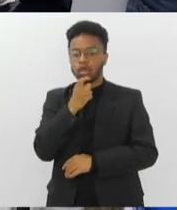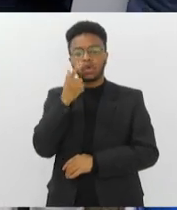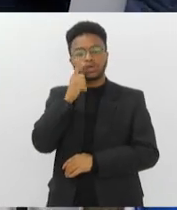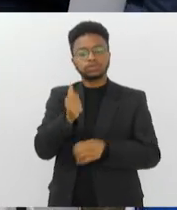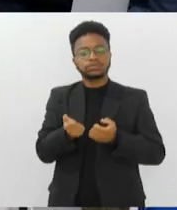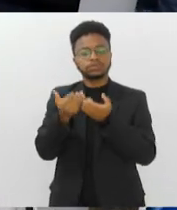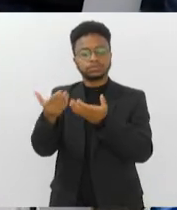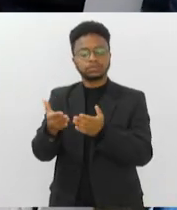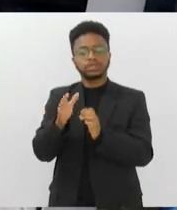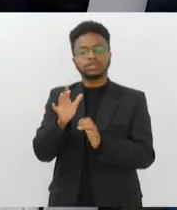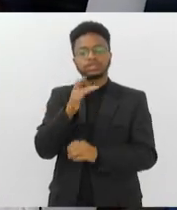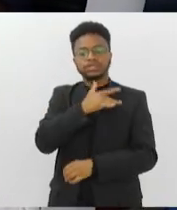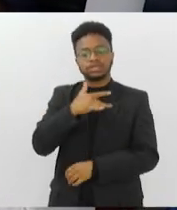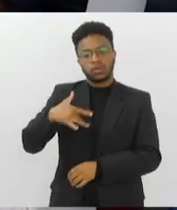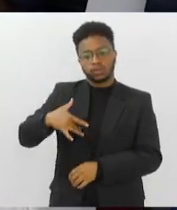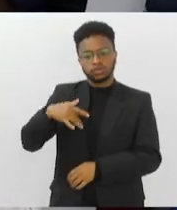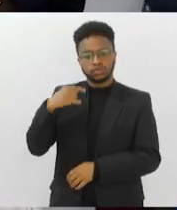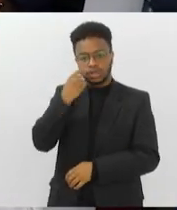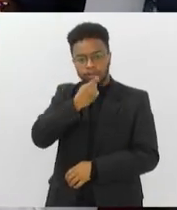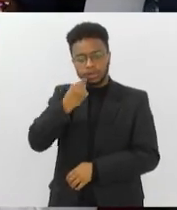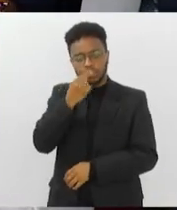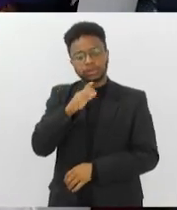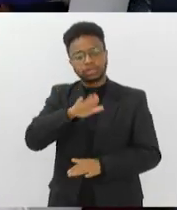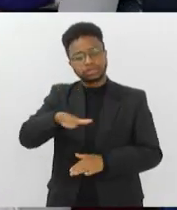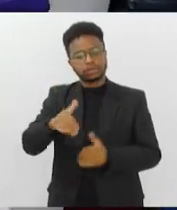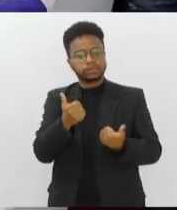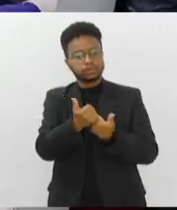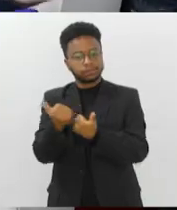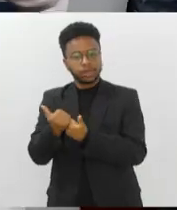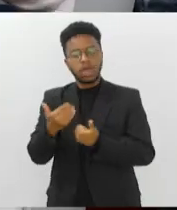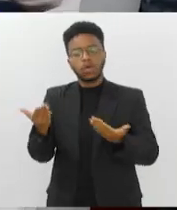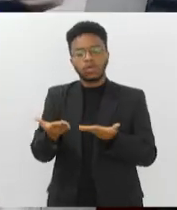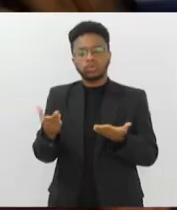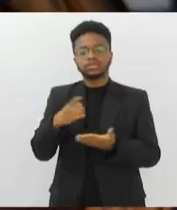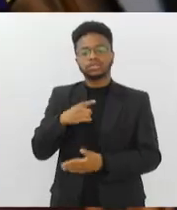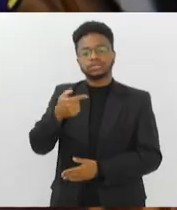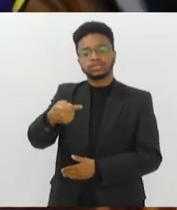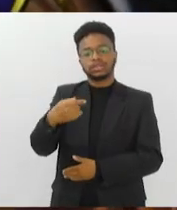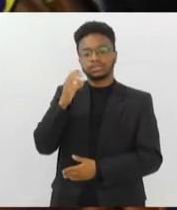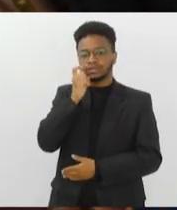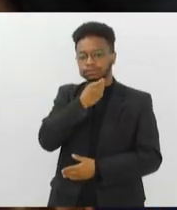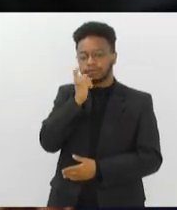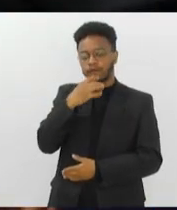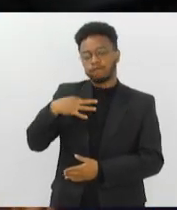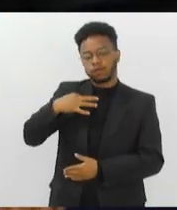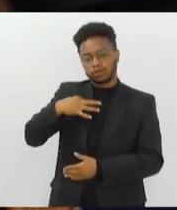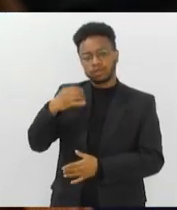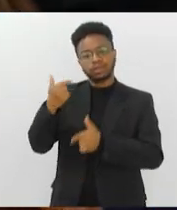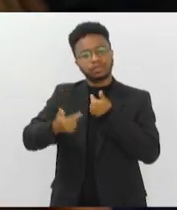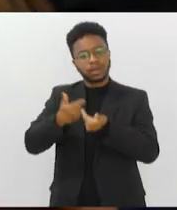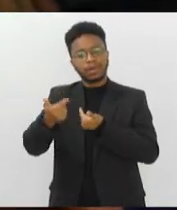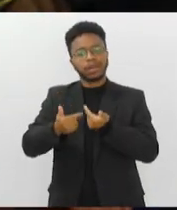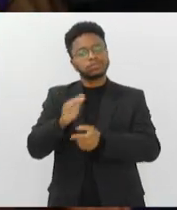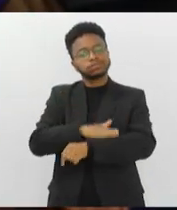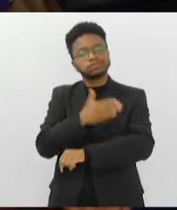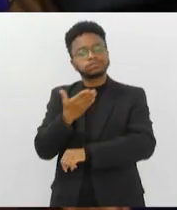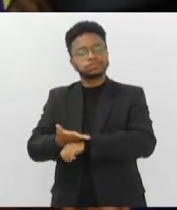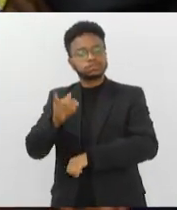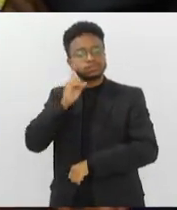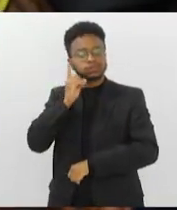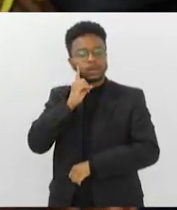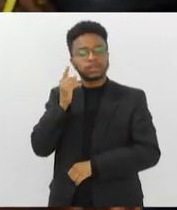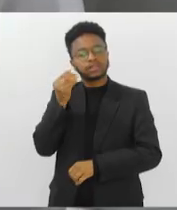saúde bucal das crianças assistidas. Hoje, são 7 dentistas voluntários que trabalham incansavelmente para atender os